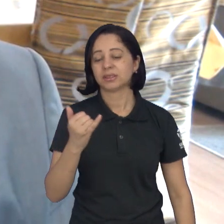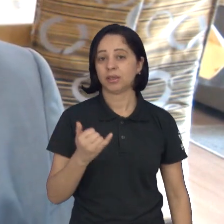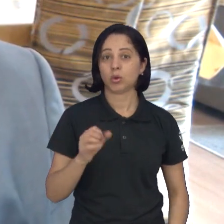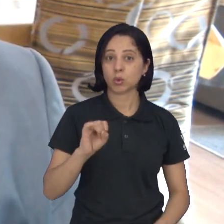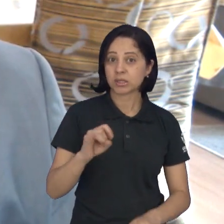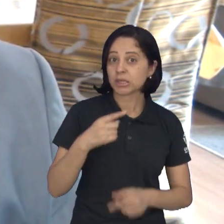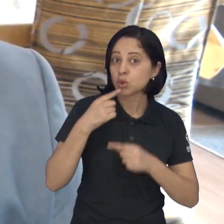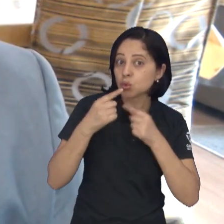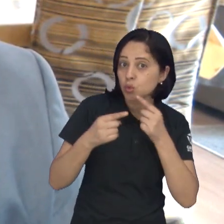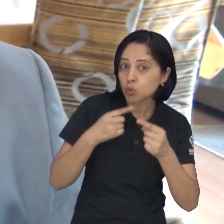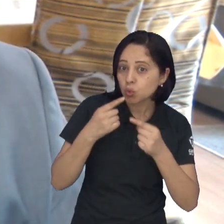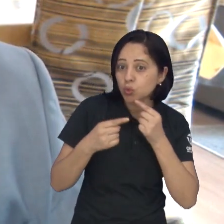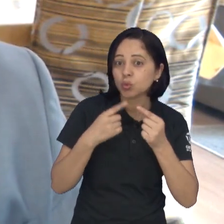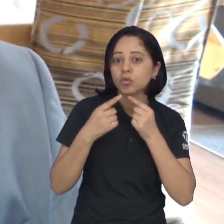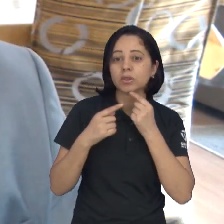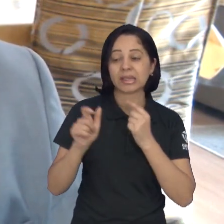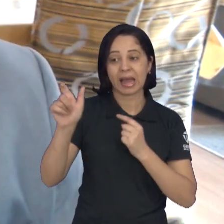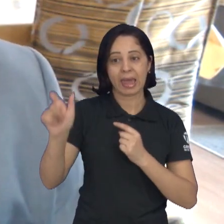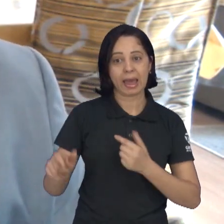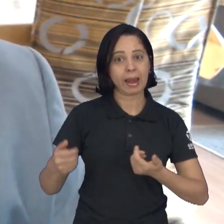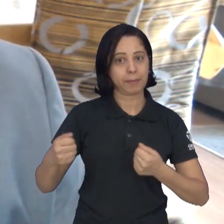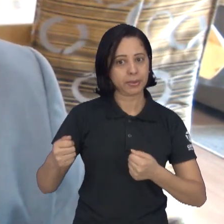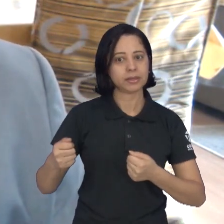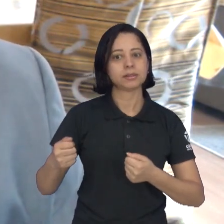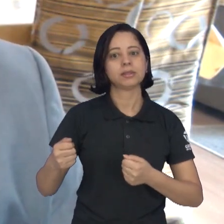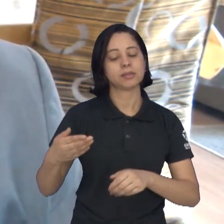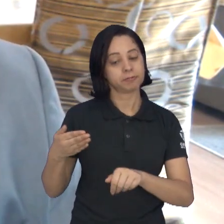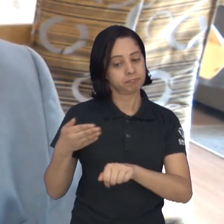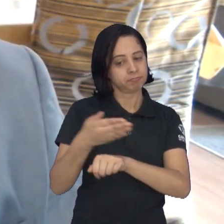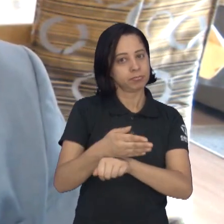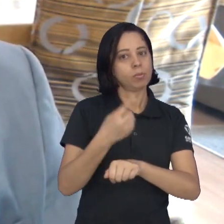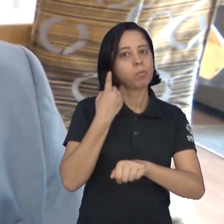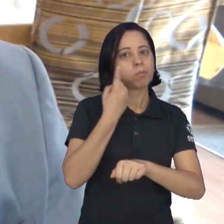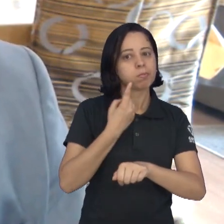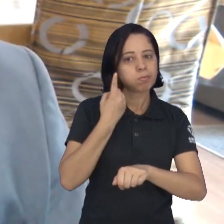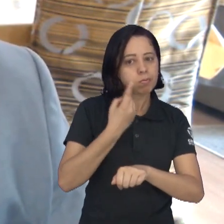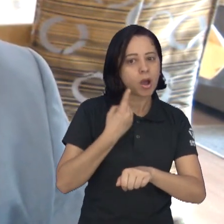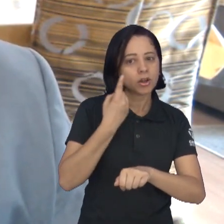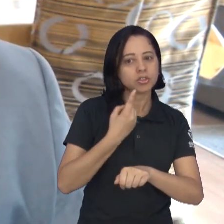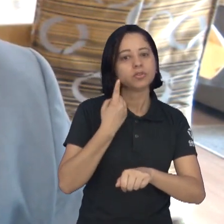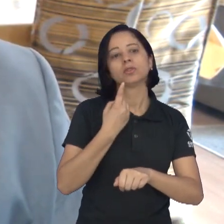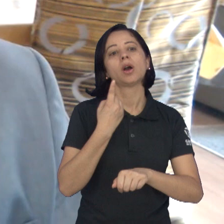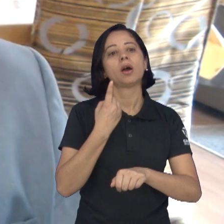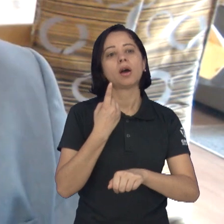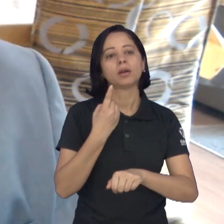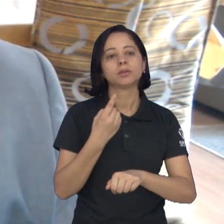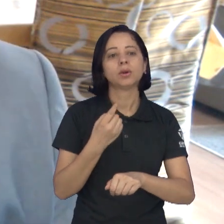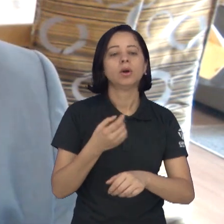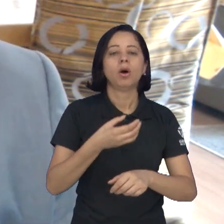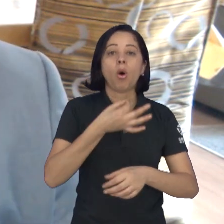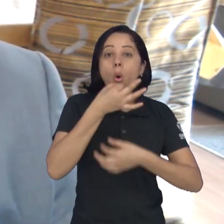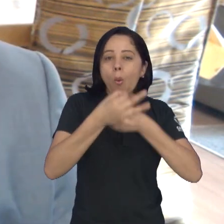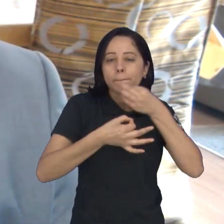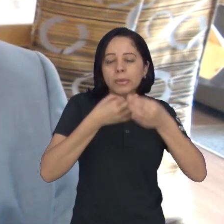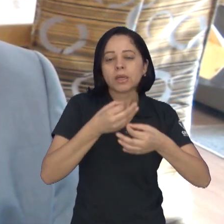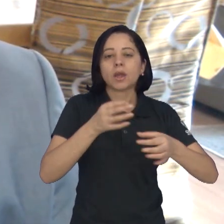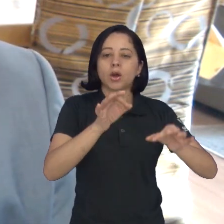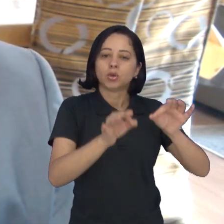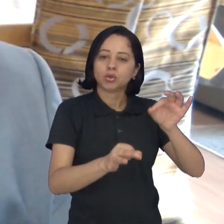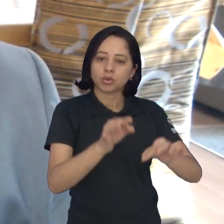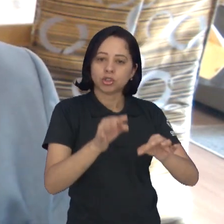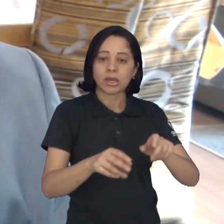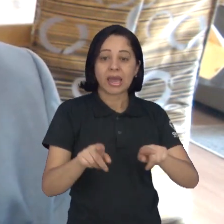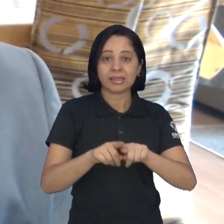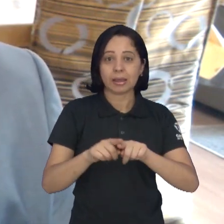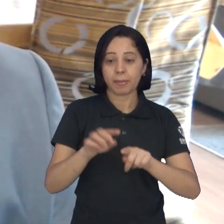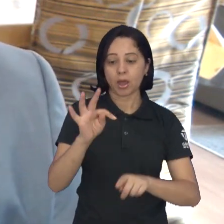dúvida, é essencial ela buscar algum advogado ou algum auxílio jurídico, né? O TJ